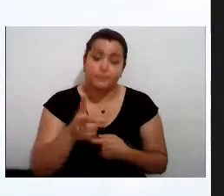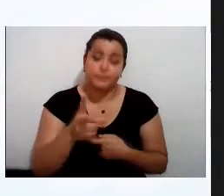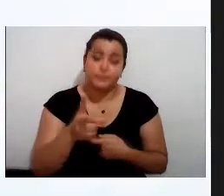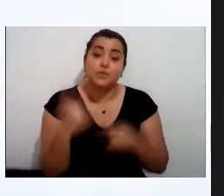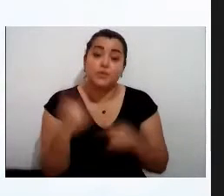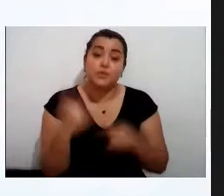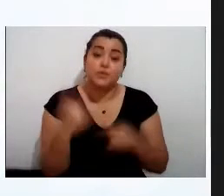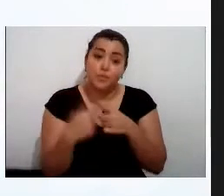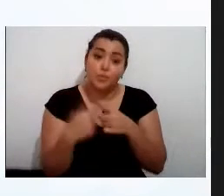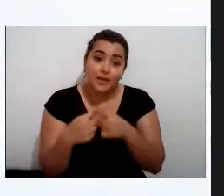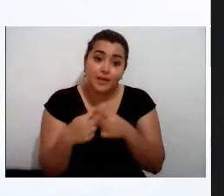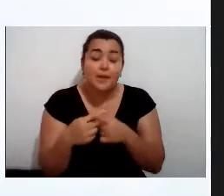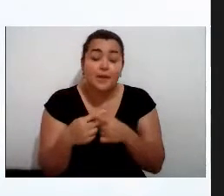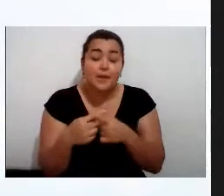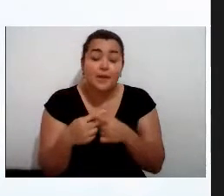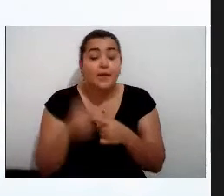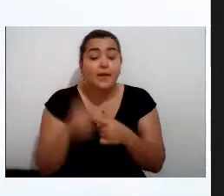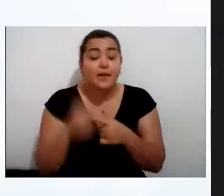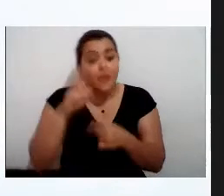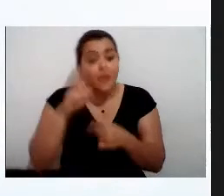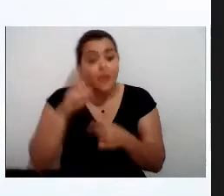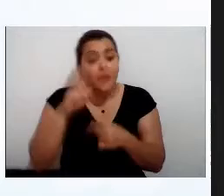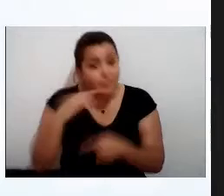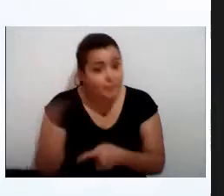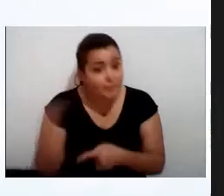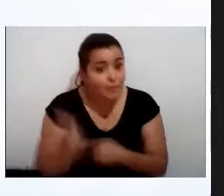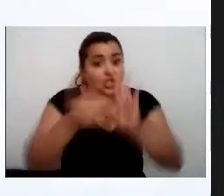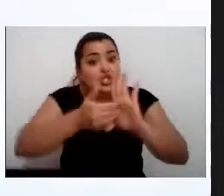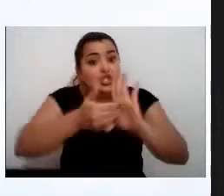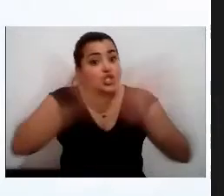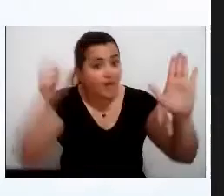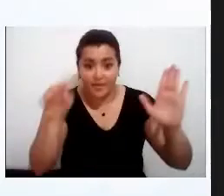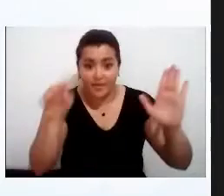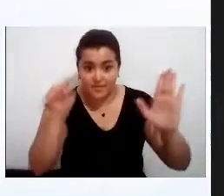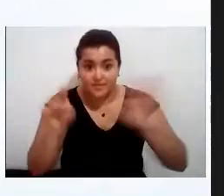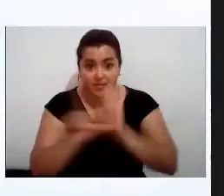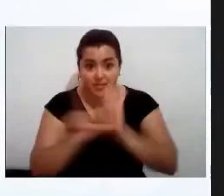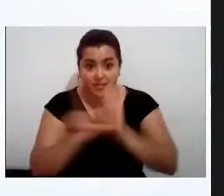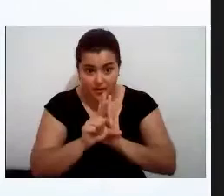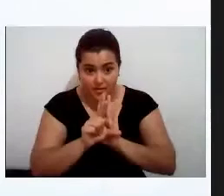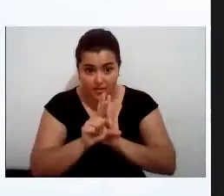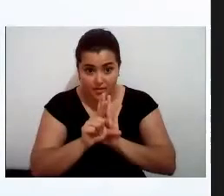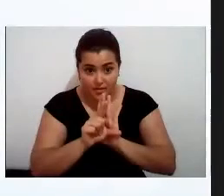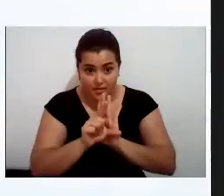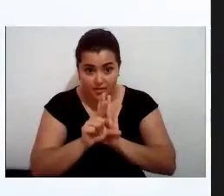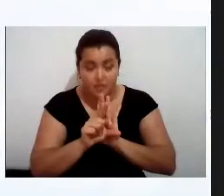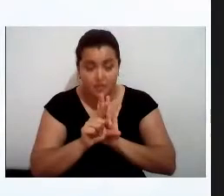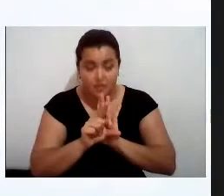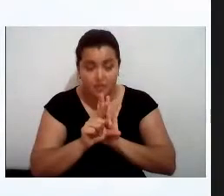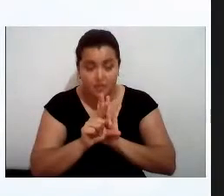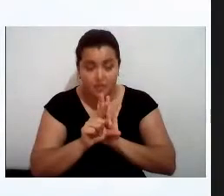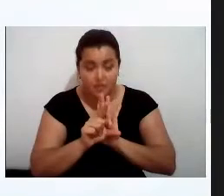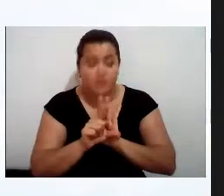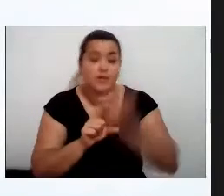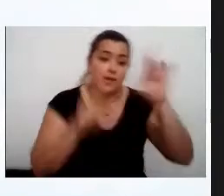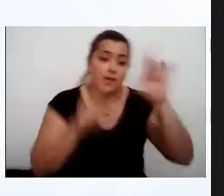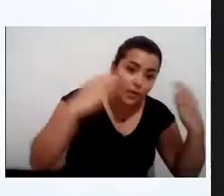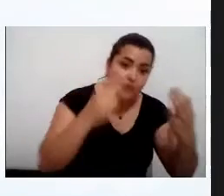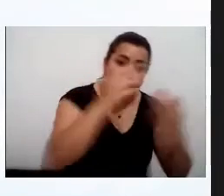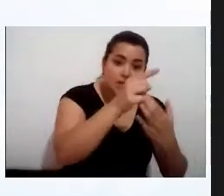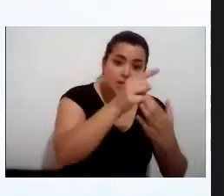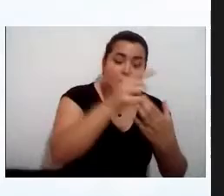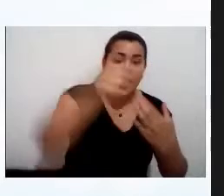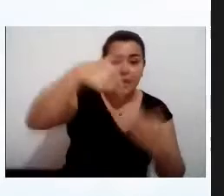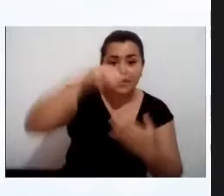o correto seria esse, se tivesse um cenário favorável, uma maioria no Congresso Nacional, que nos